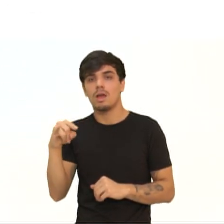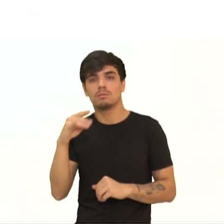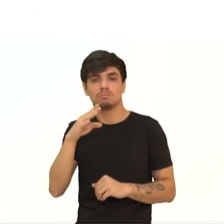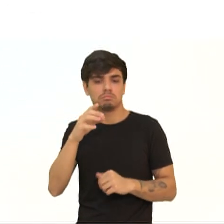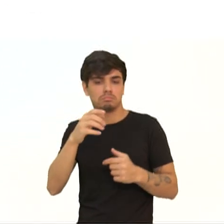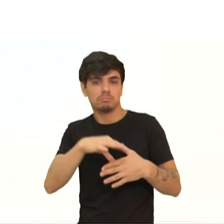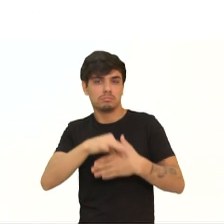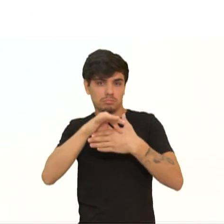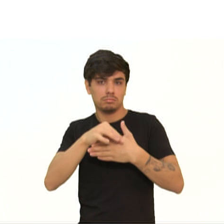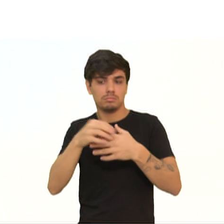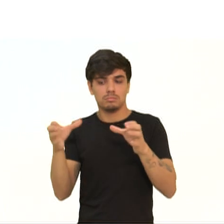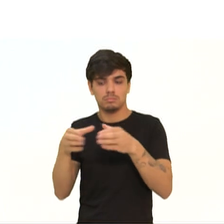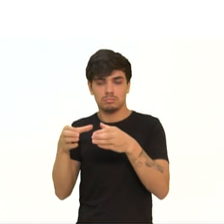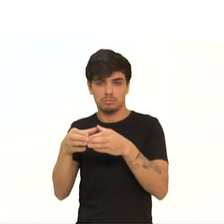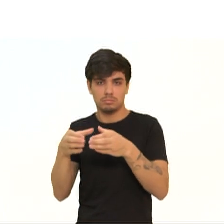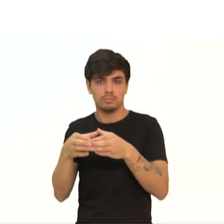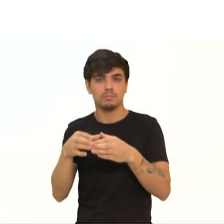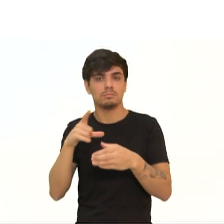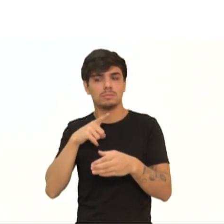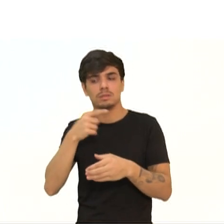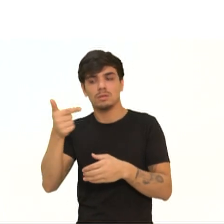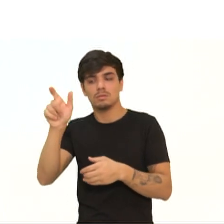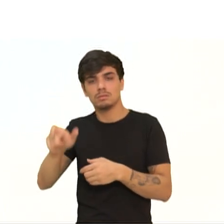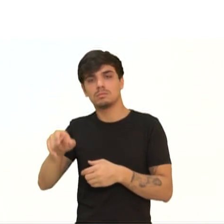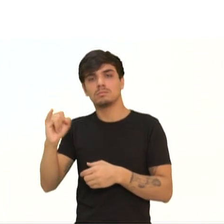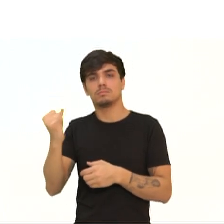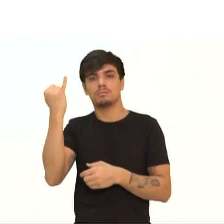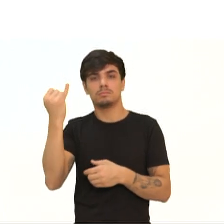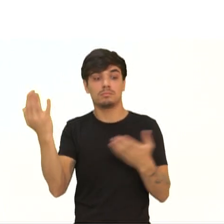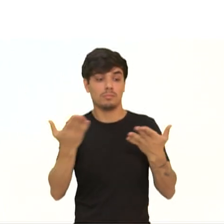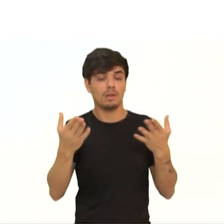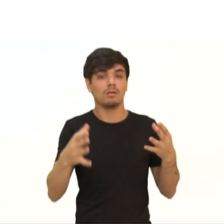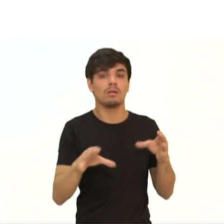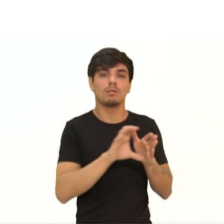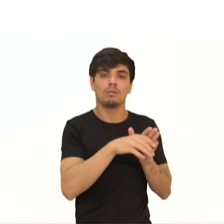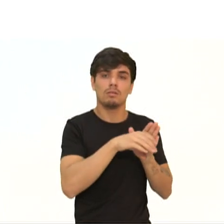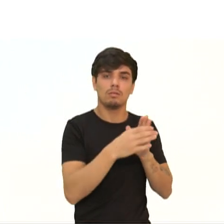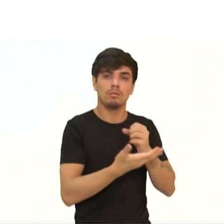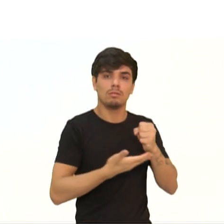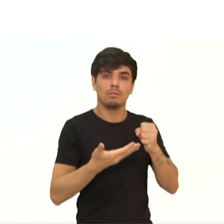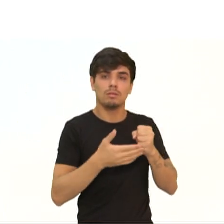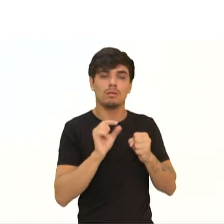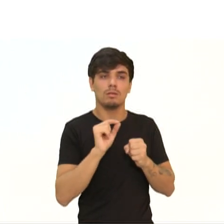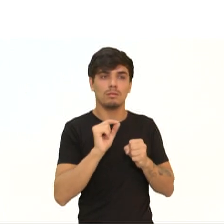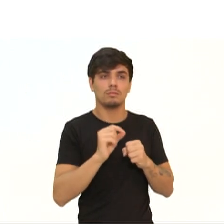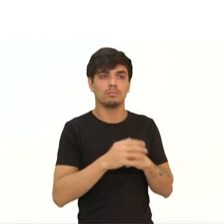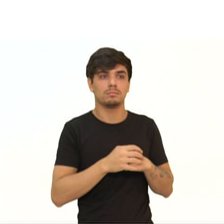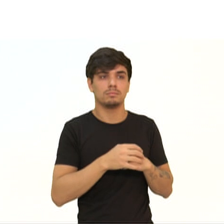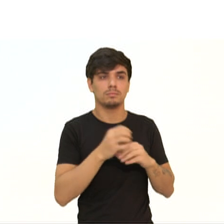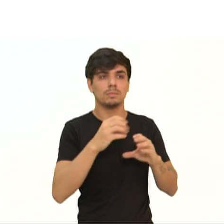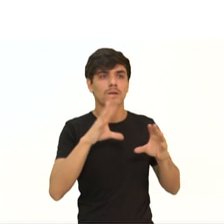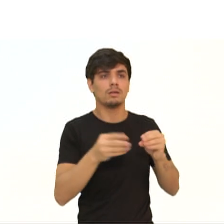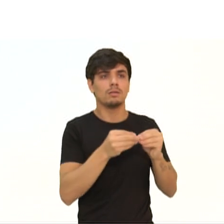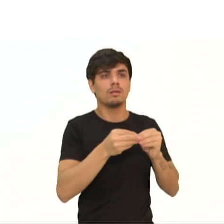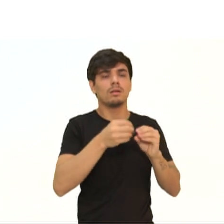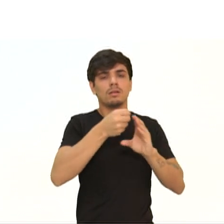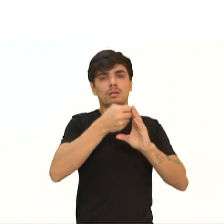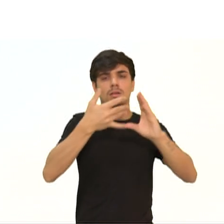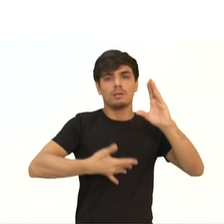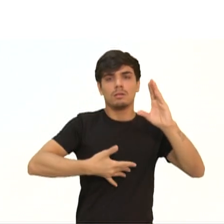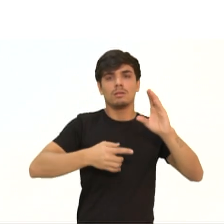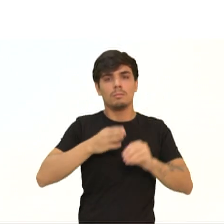E falamos dos conceitos básicos aqui. Vamos fazer um exercício. Resumidamente, escreva as principais características do movimento artístico do